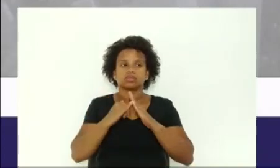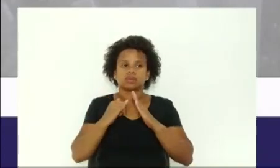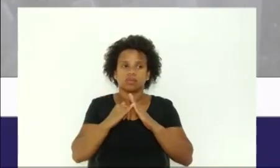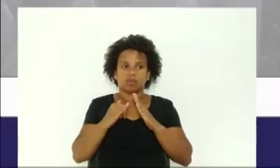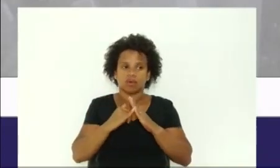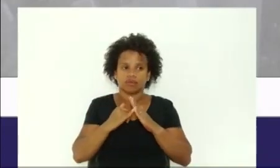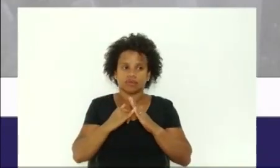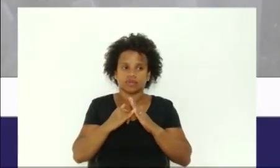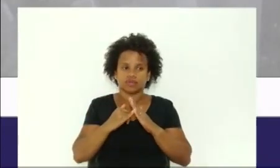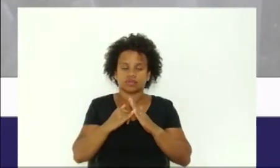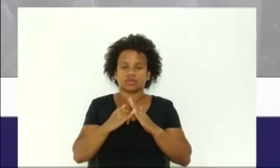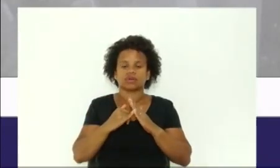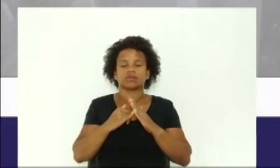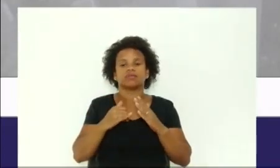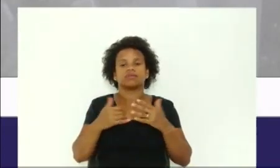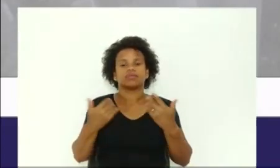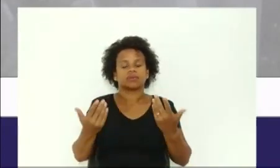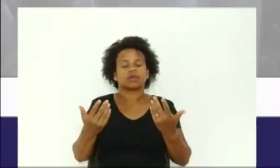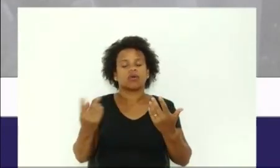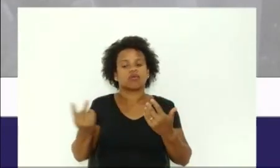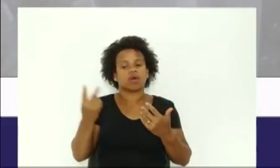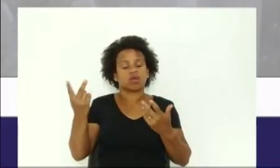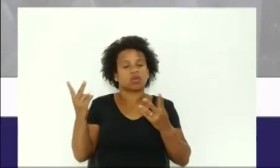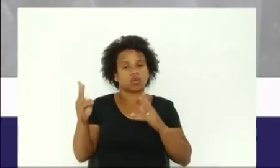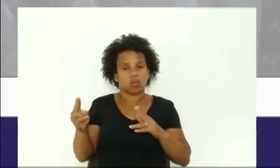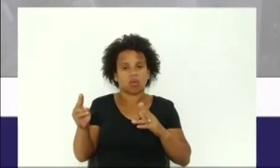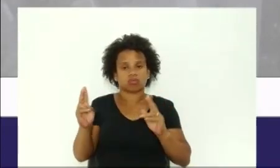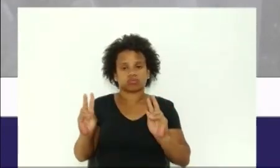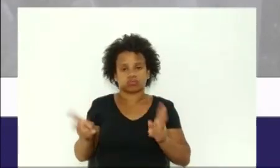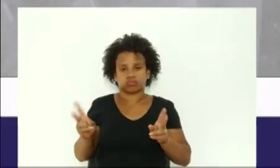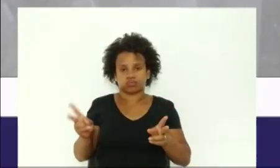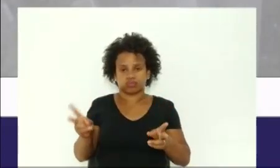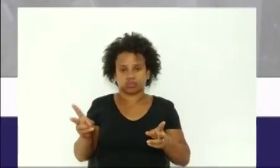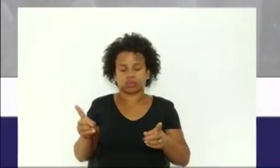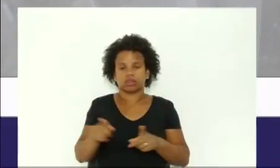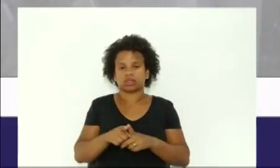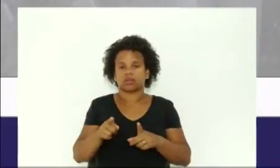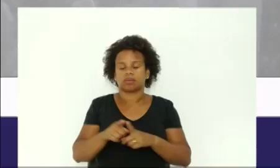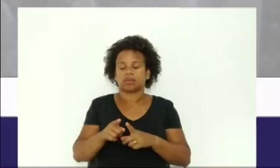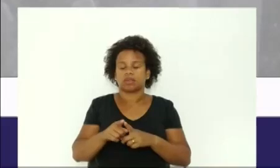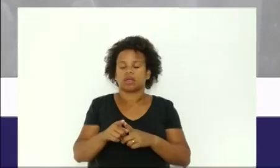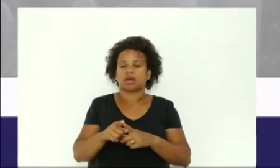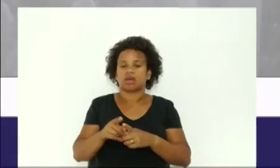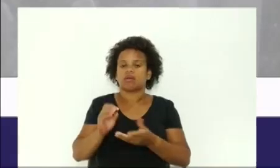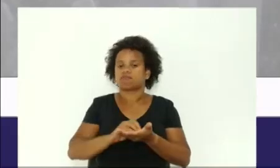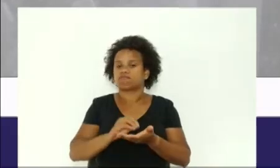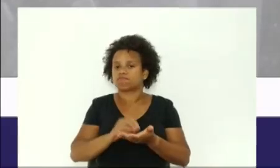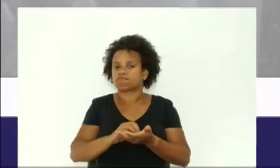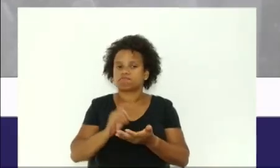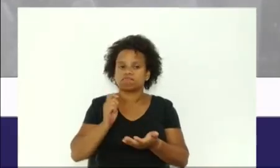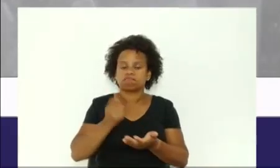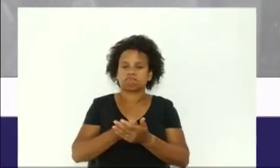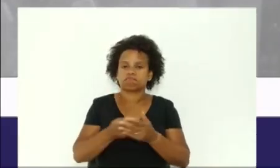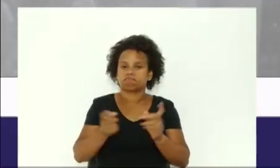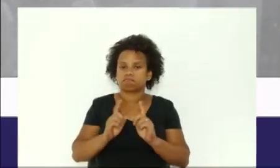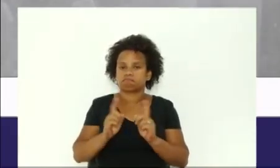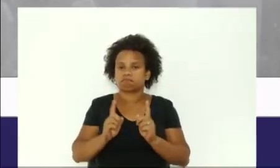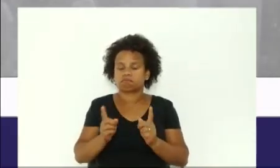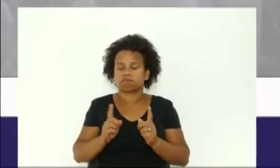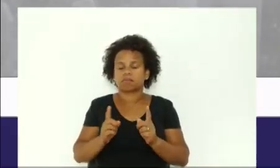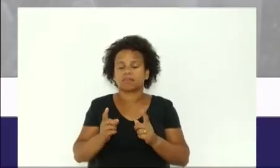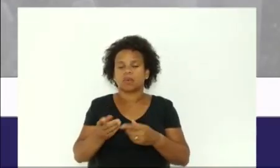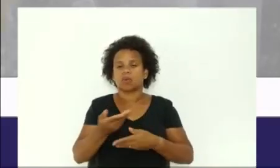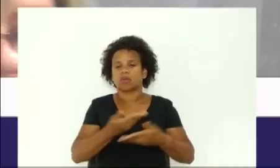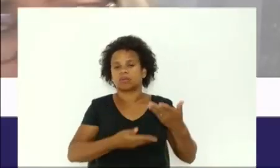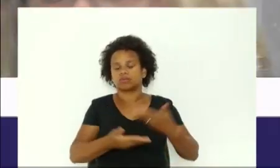mesmos valores. E a compensação da isenção que será dada, como é que vai suprir essa receita no orçamento? Eles fez